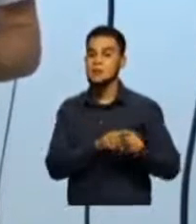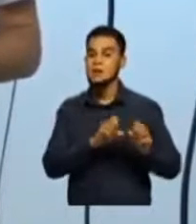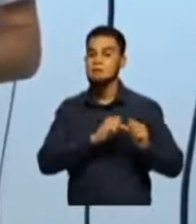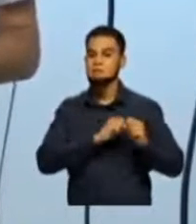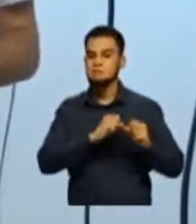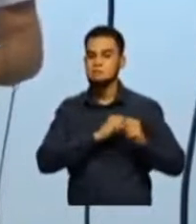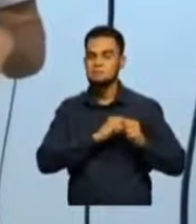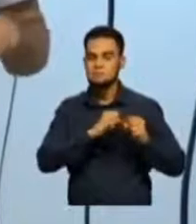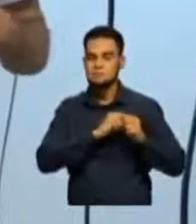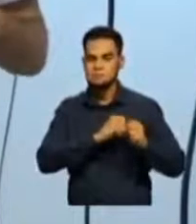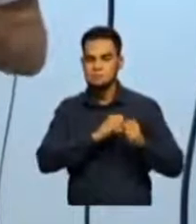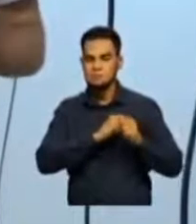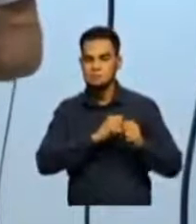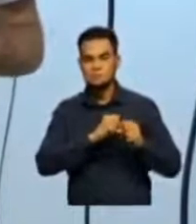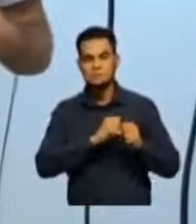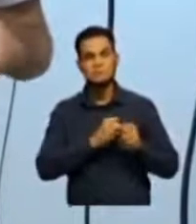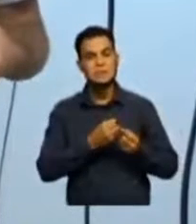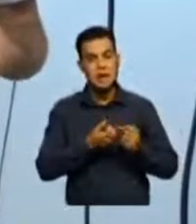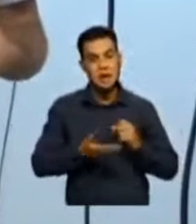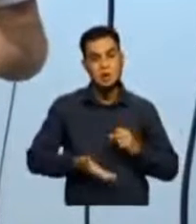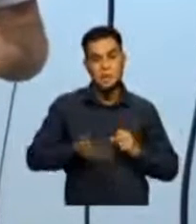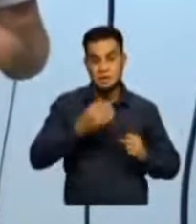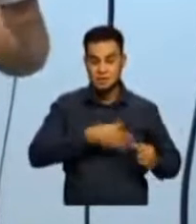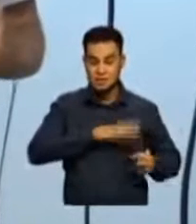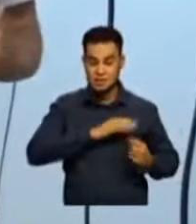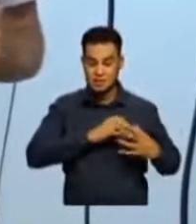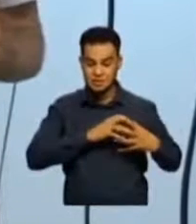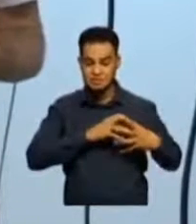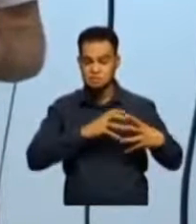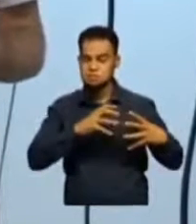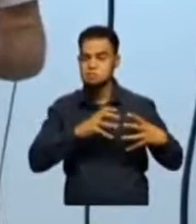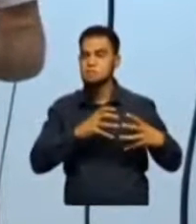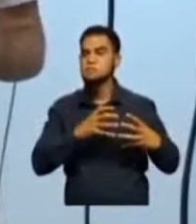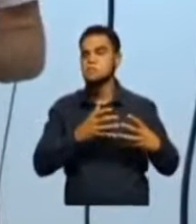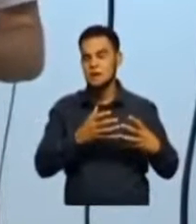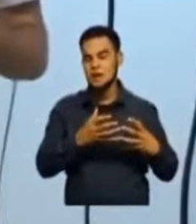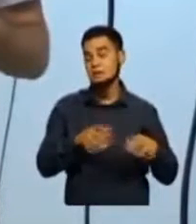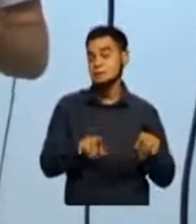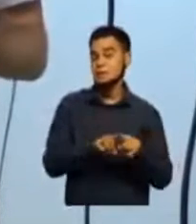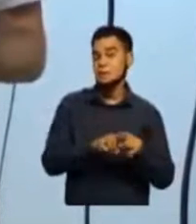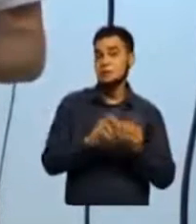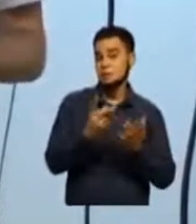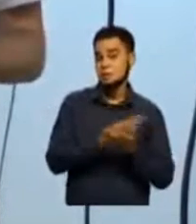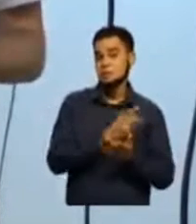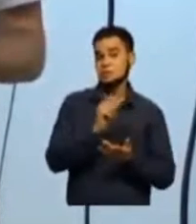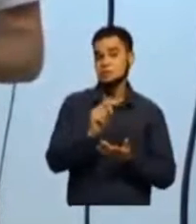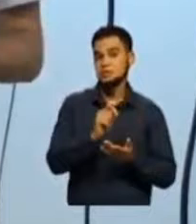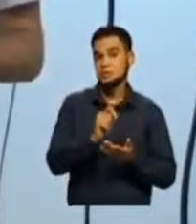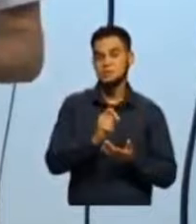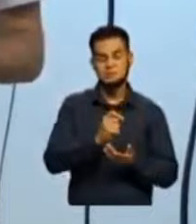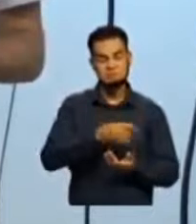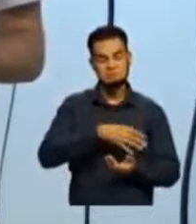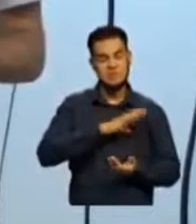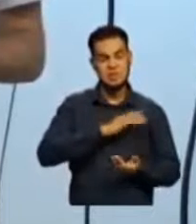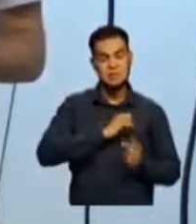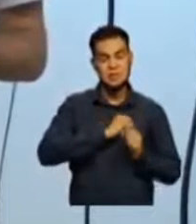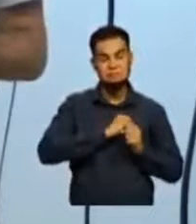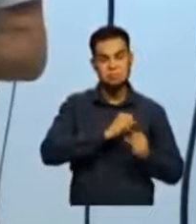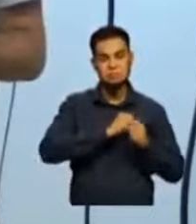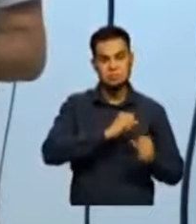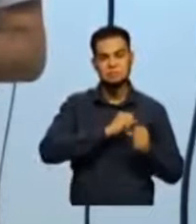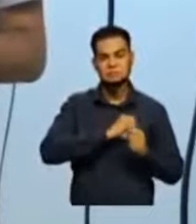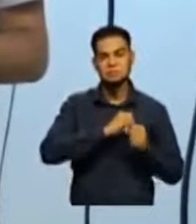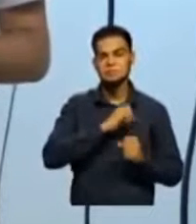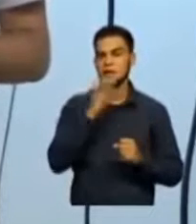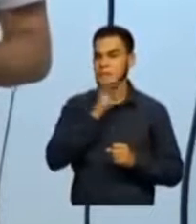cardíaca. A pessoa ela fica com o coração maior, com maior volume, consequentemente vai ter uma maior frequência cardíaca, maior batimento,